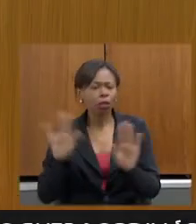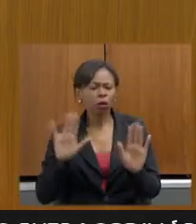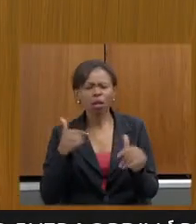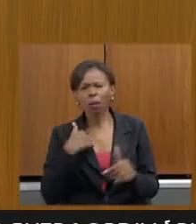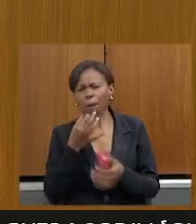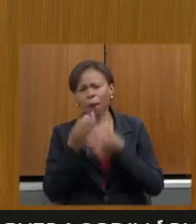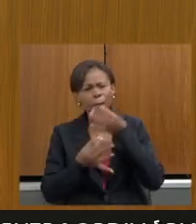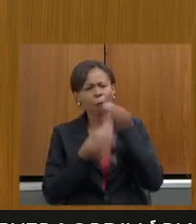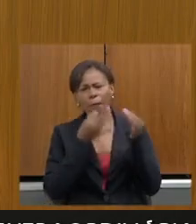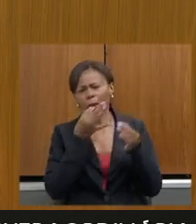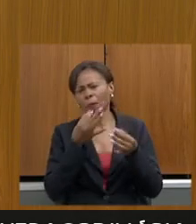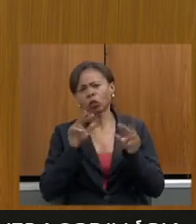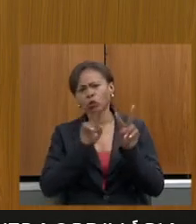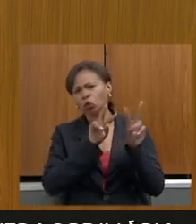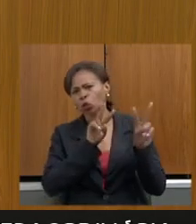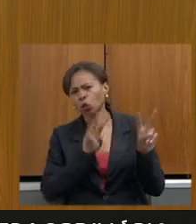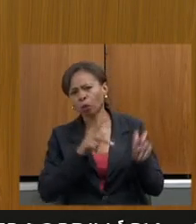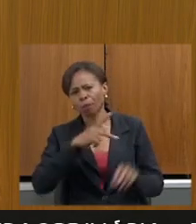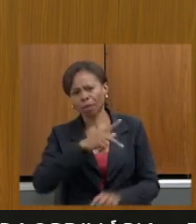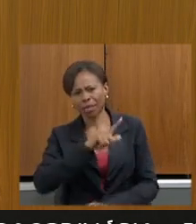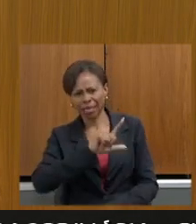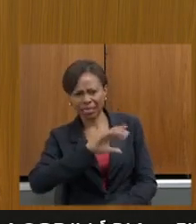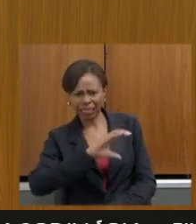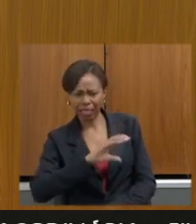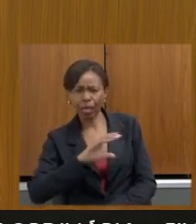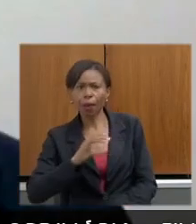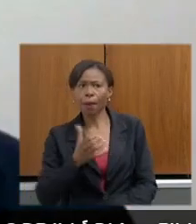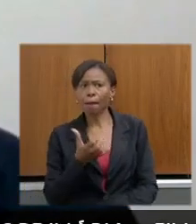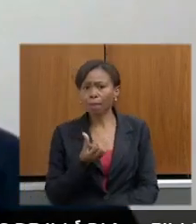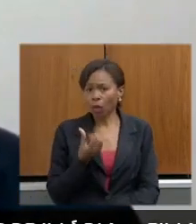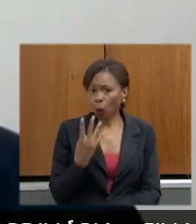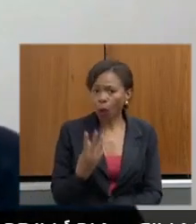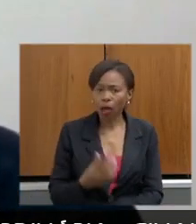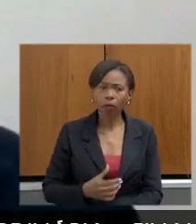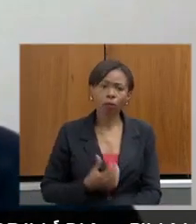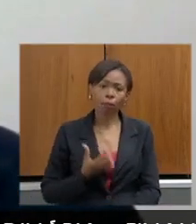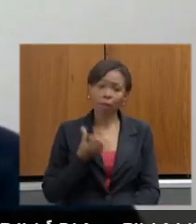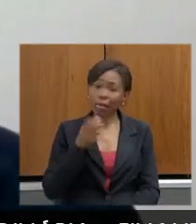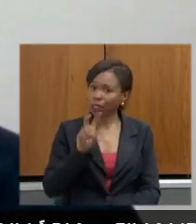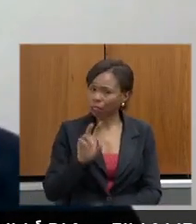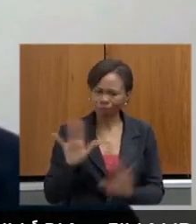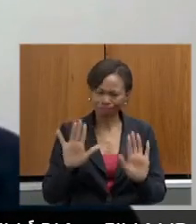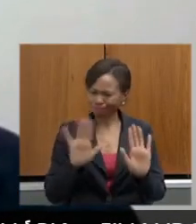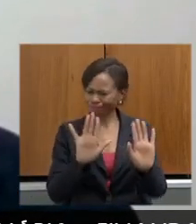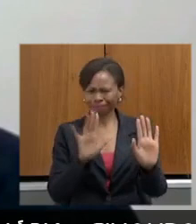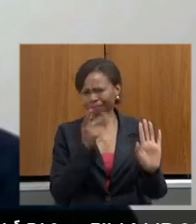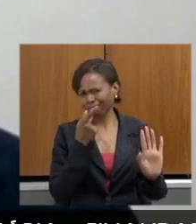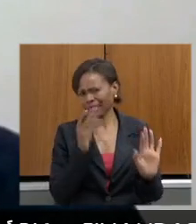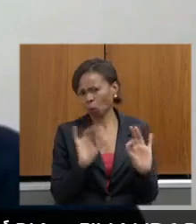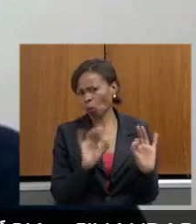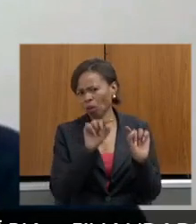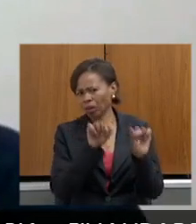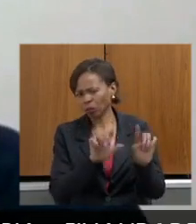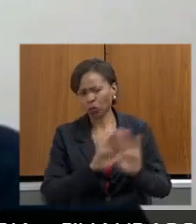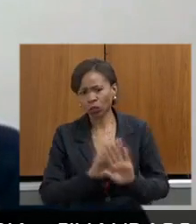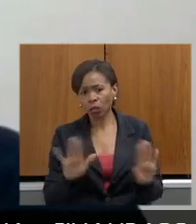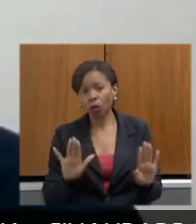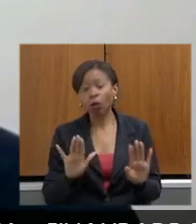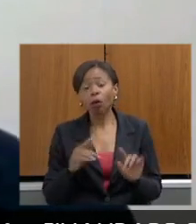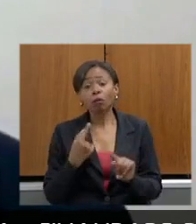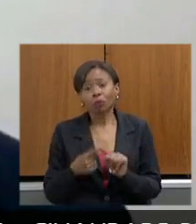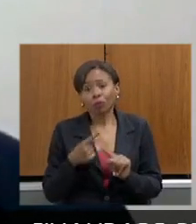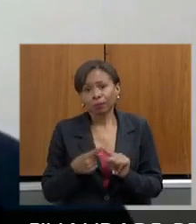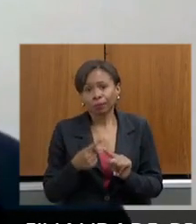comentários nenhuns sobre a o PLC 6465 nem isso eu não eu não quero nem fazer até porque